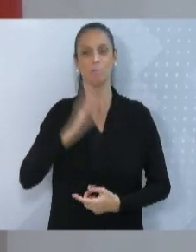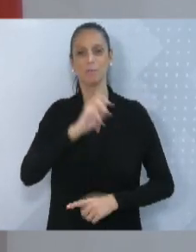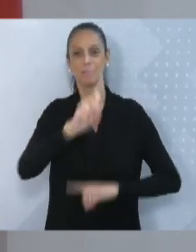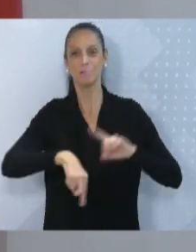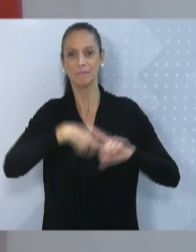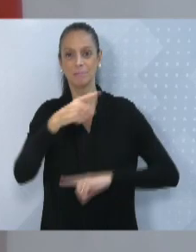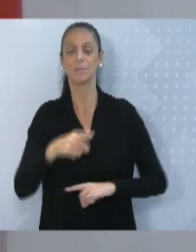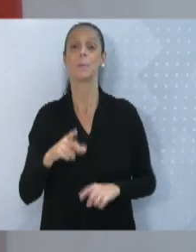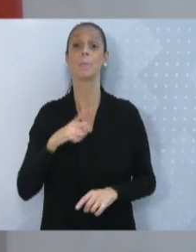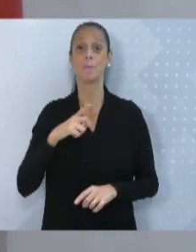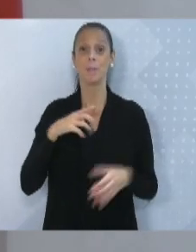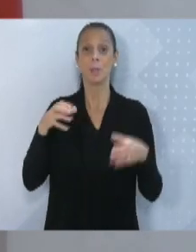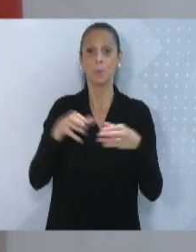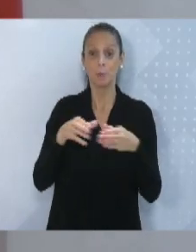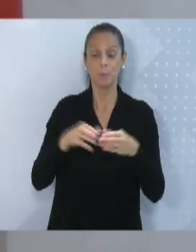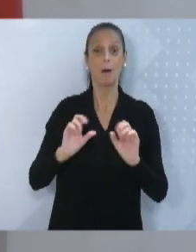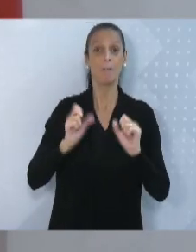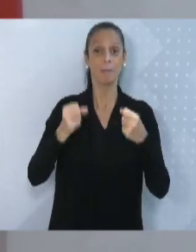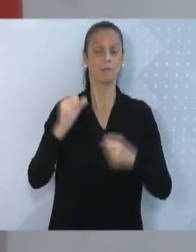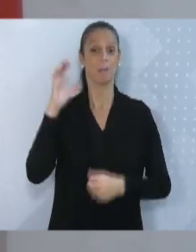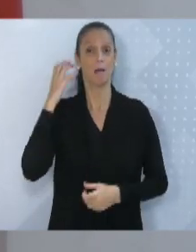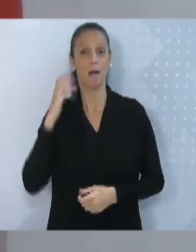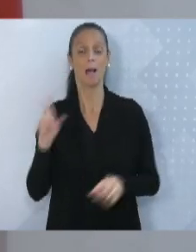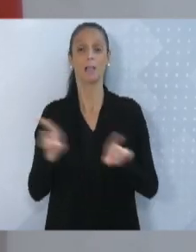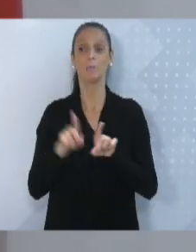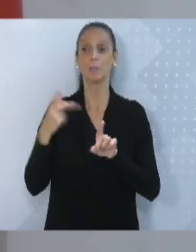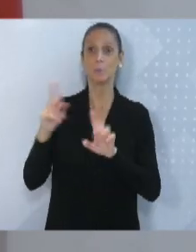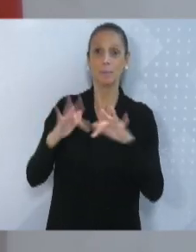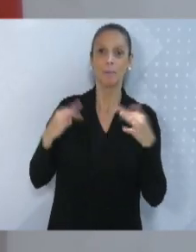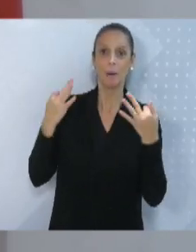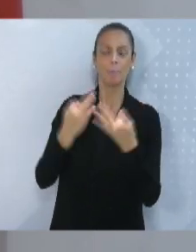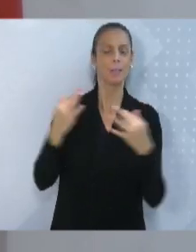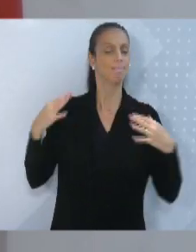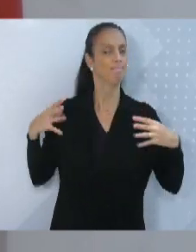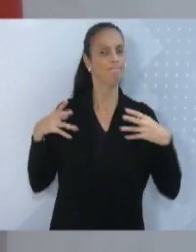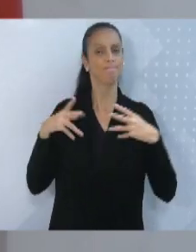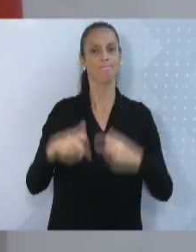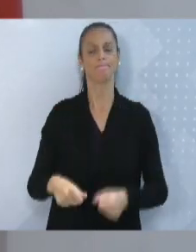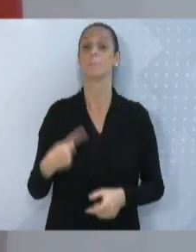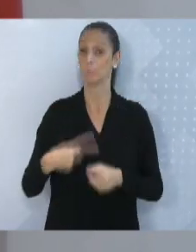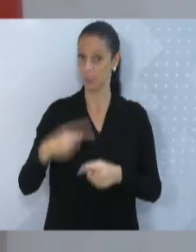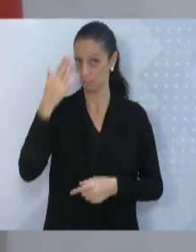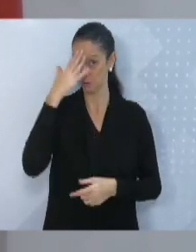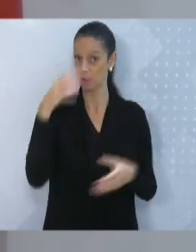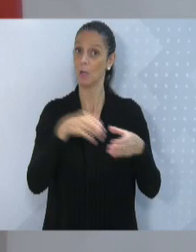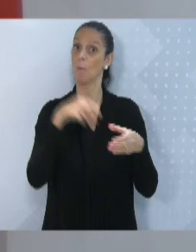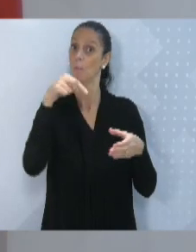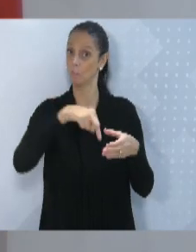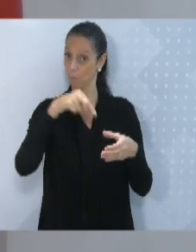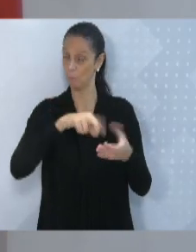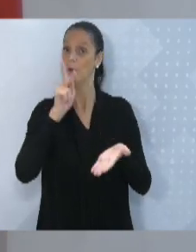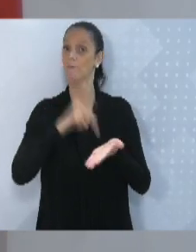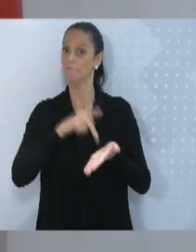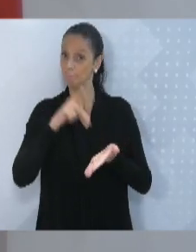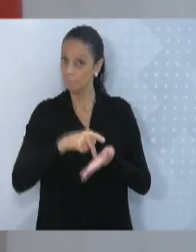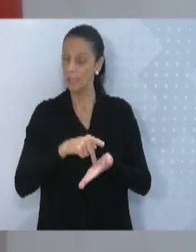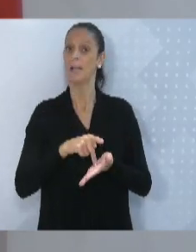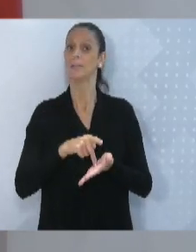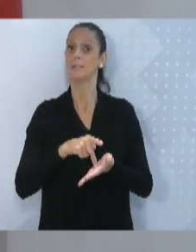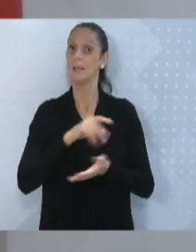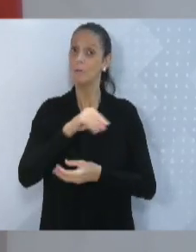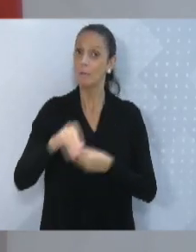a força do rádio agradecer toda a família porque a gente sabe que é um grupo que faz parte também da história de